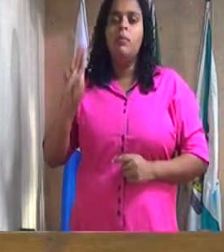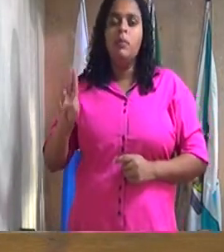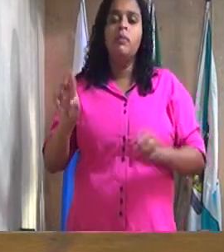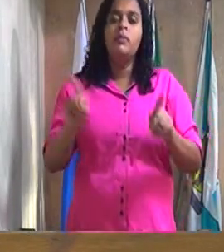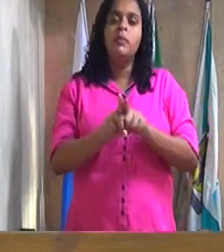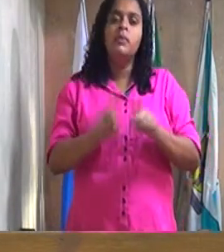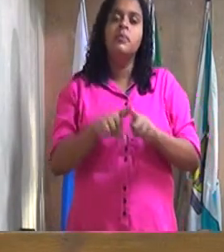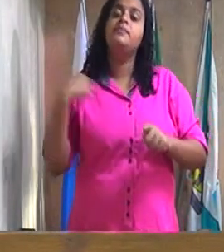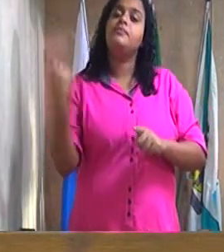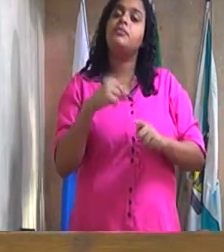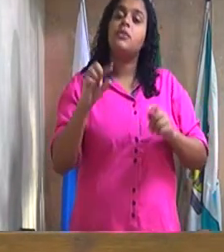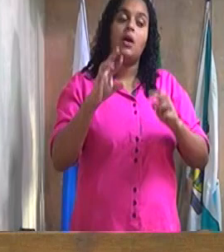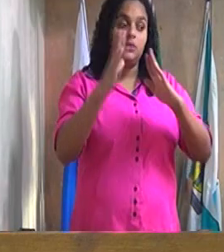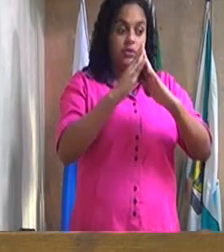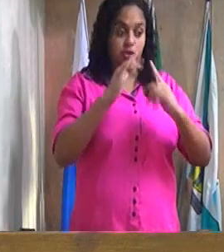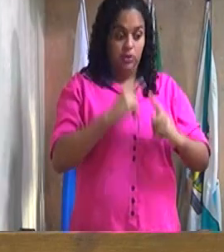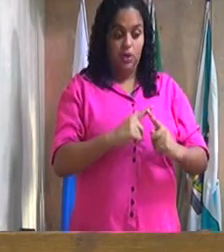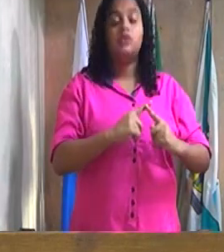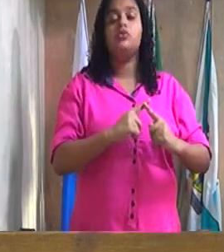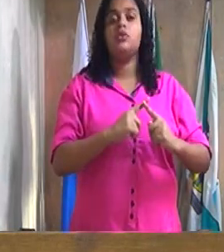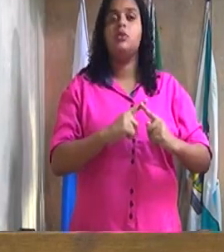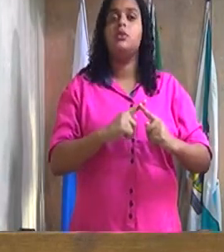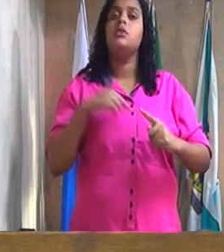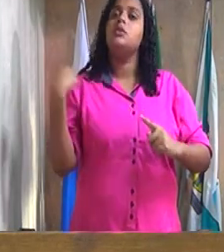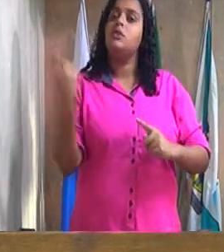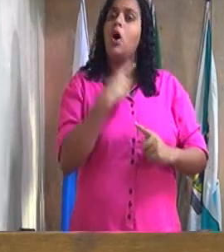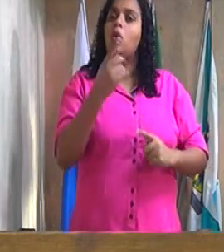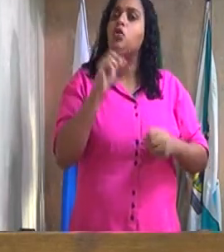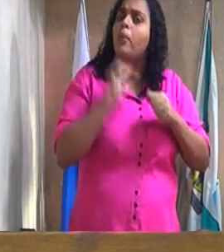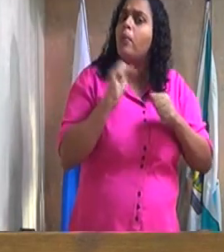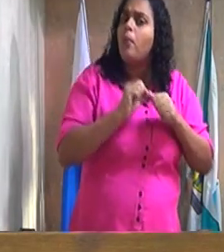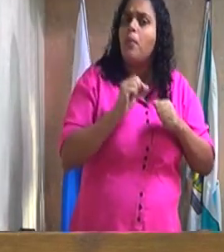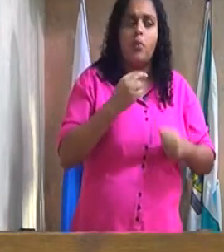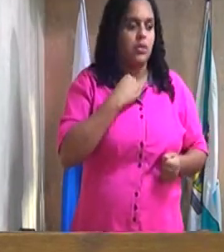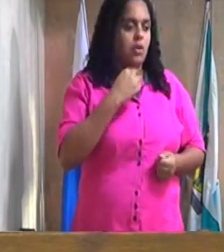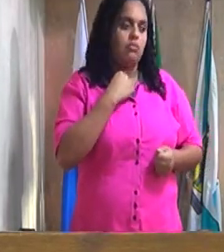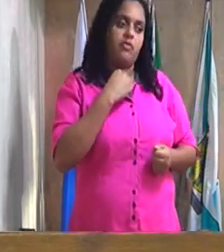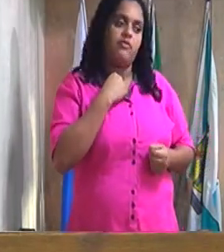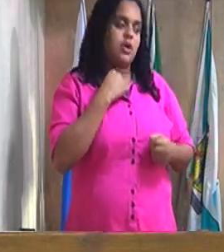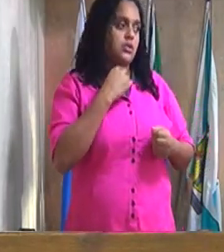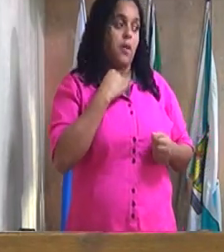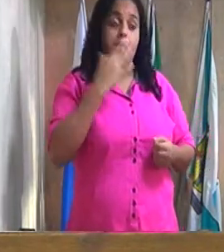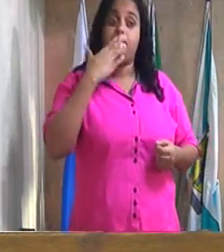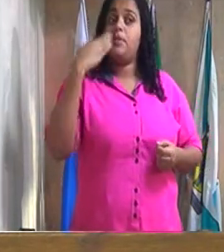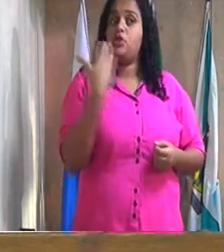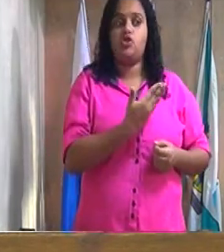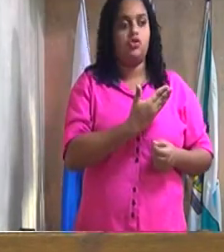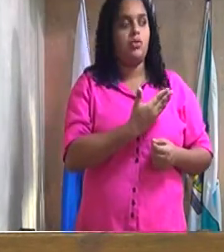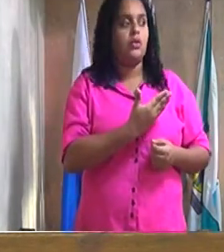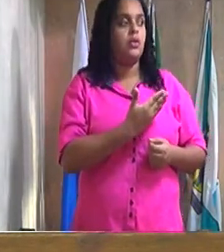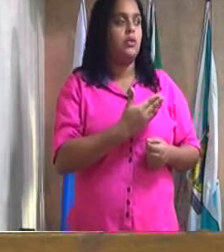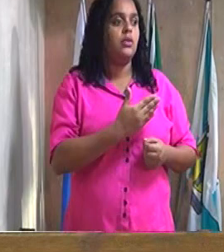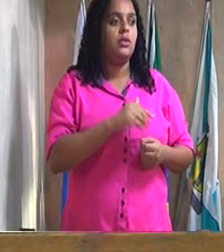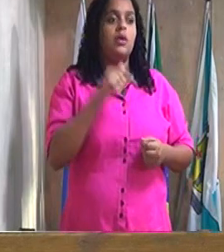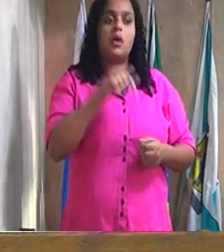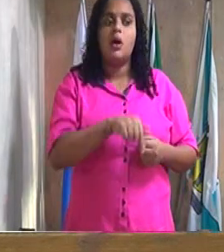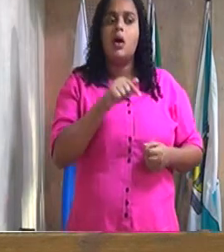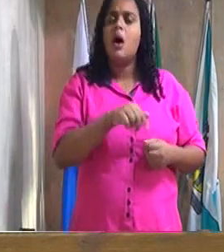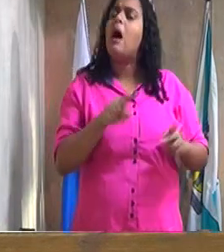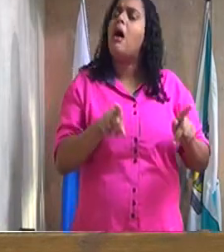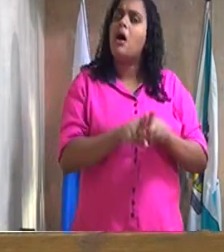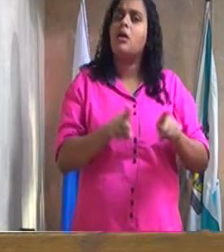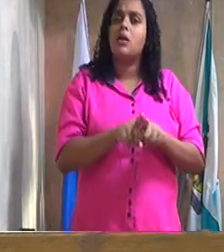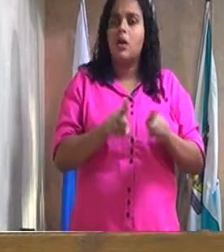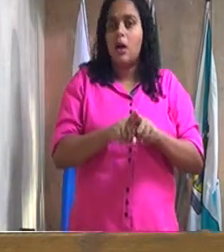as igrejas e são para todos os templos religiosos. Nós não podemos fazer nenhum tipo de exceção. Nesta casa, nós vivemos num